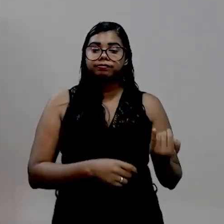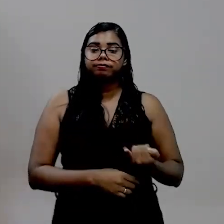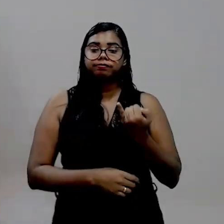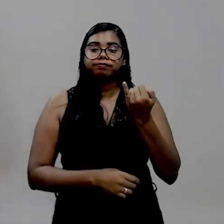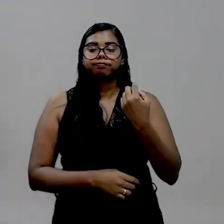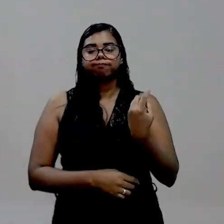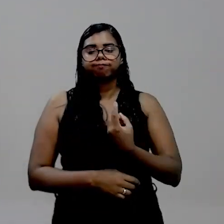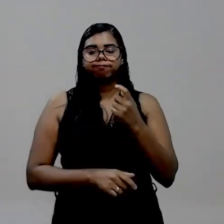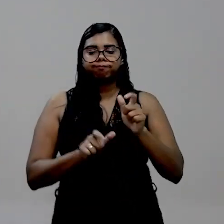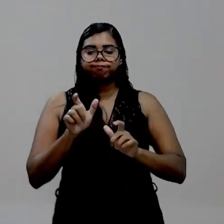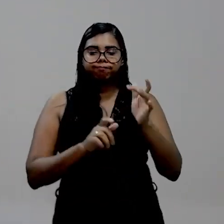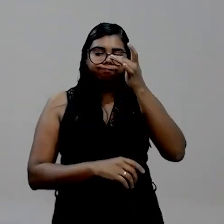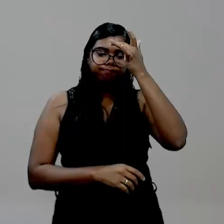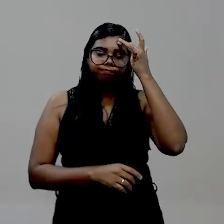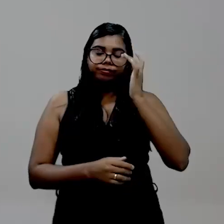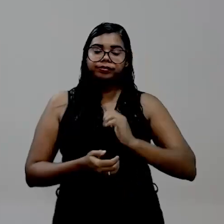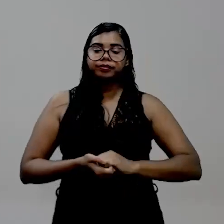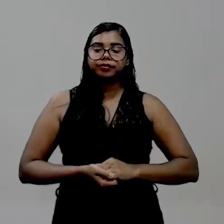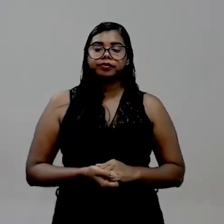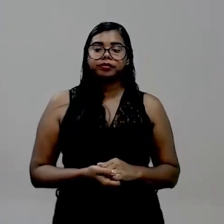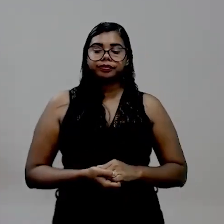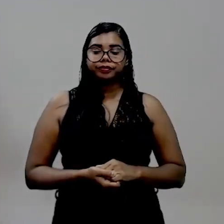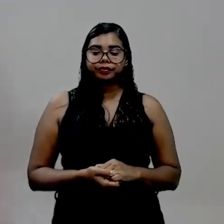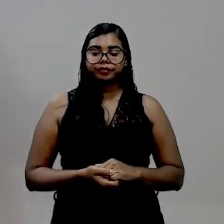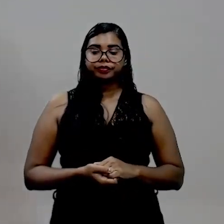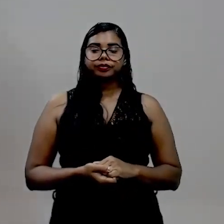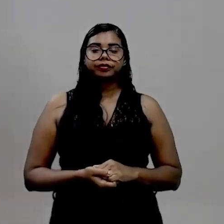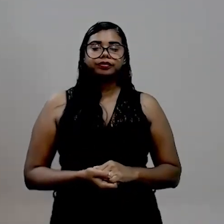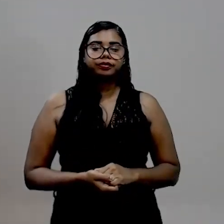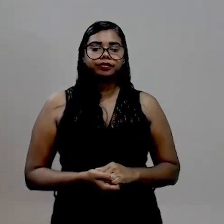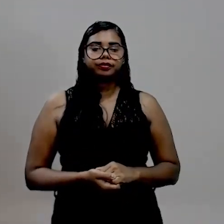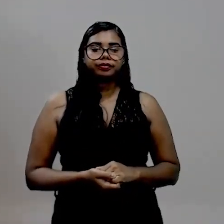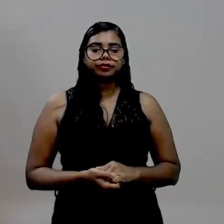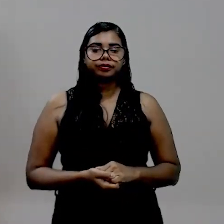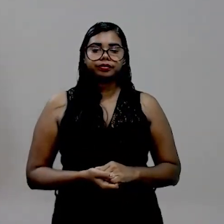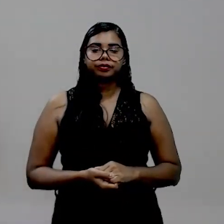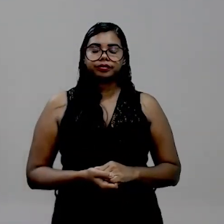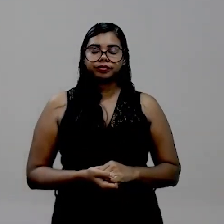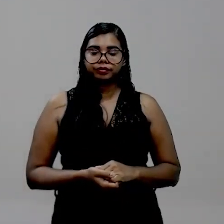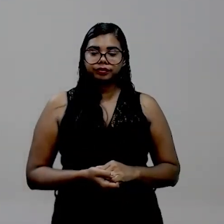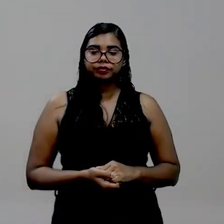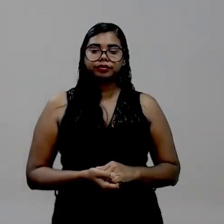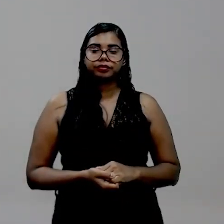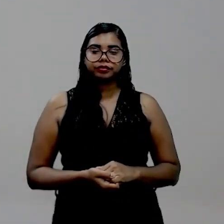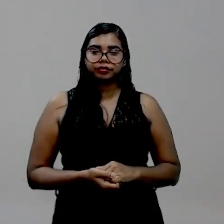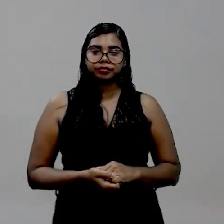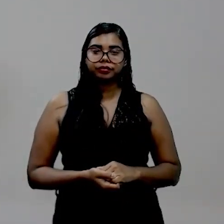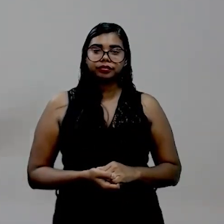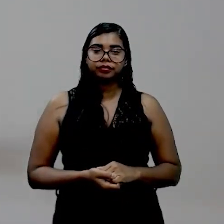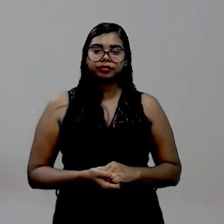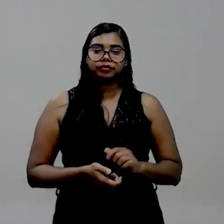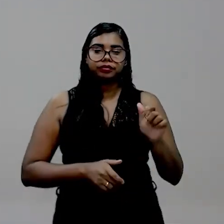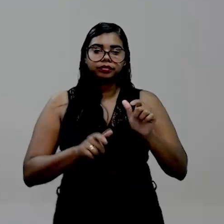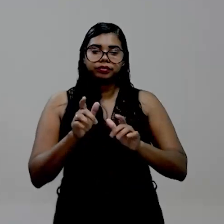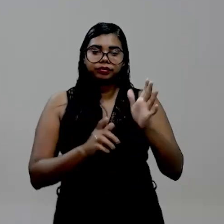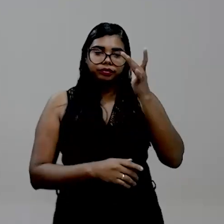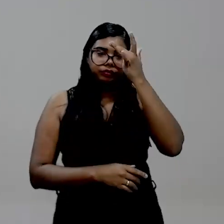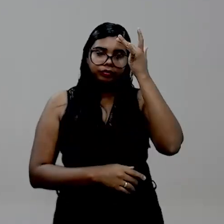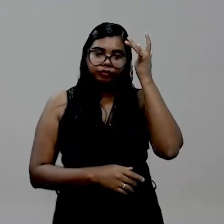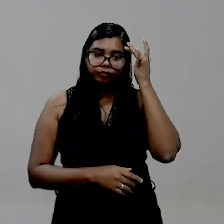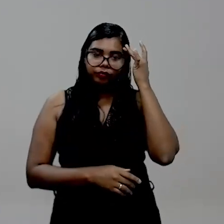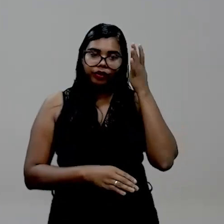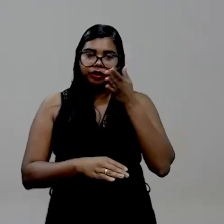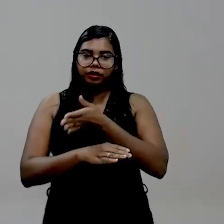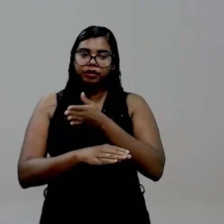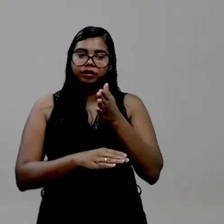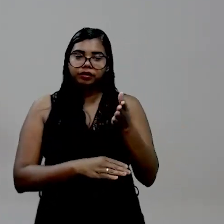individualizado. Tá? Não é uma coisa engessada. Então, cada paciente vai no urologista, ele vê qual é o seu